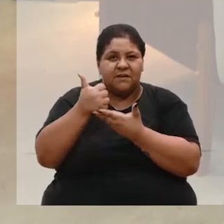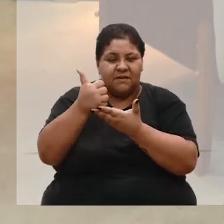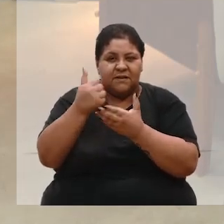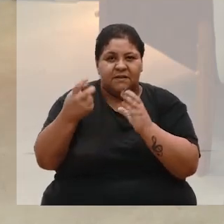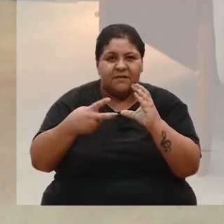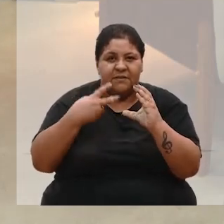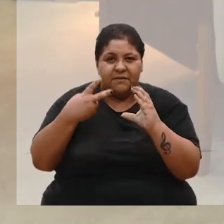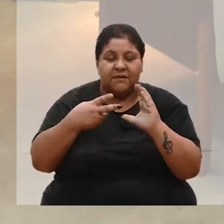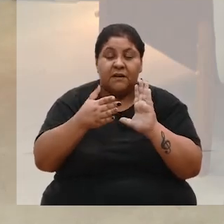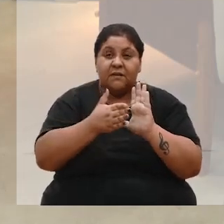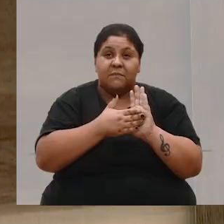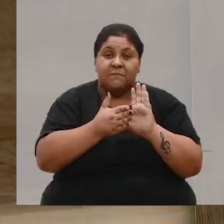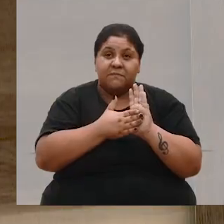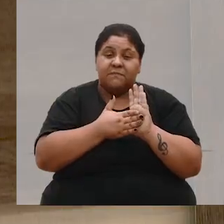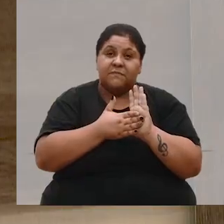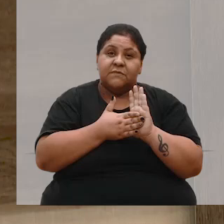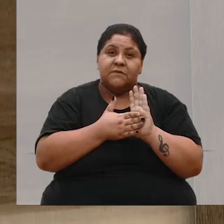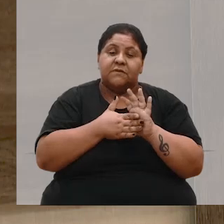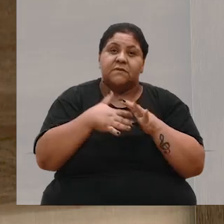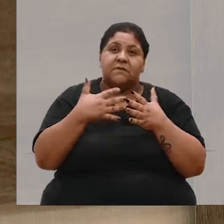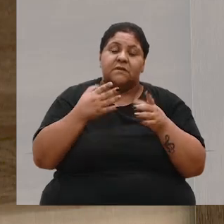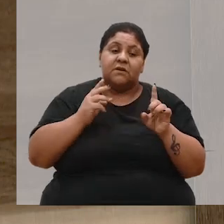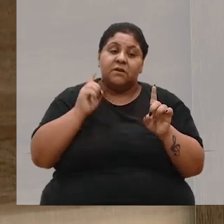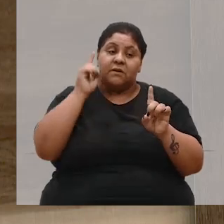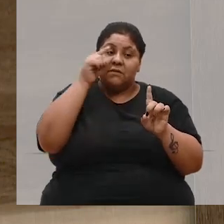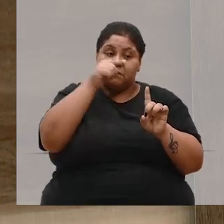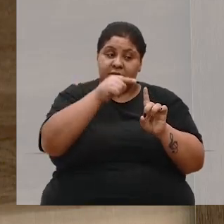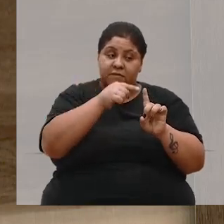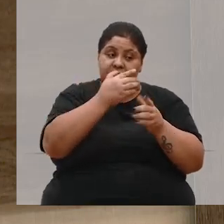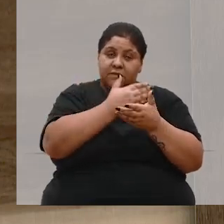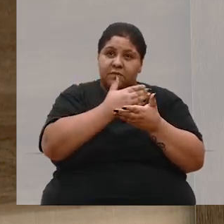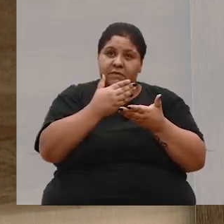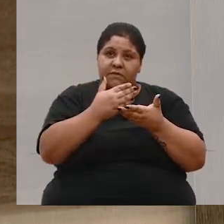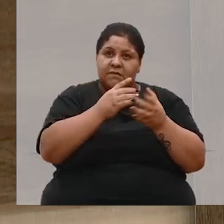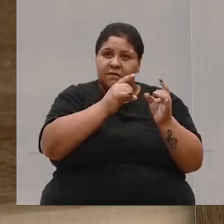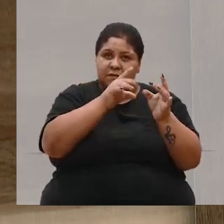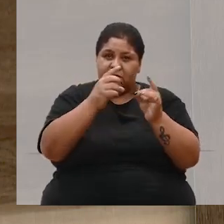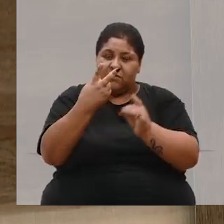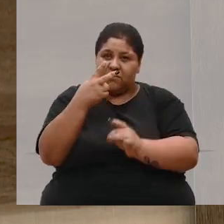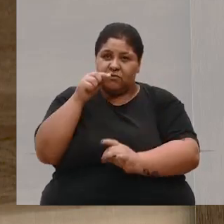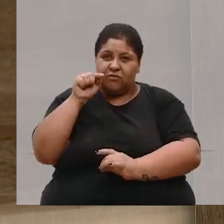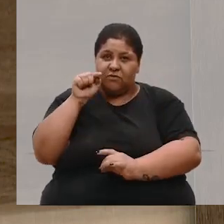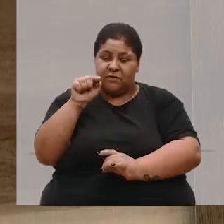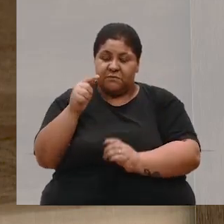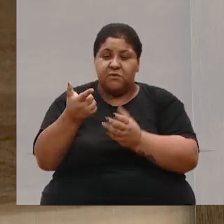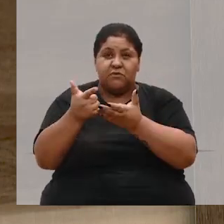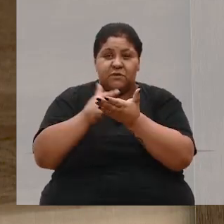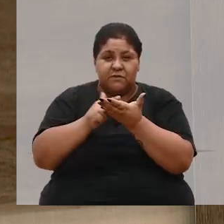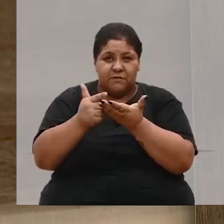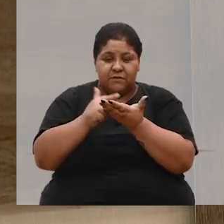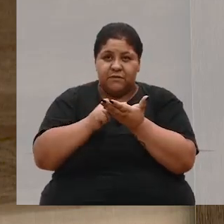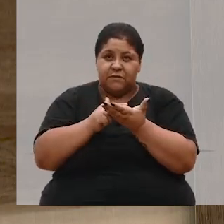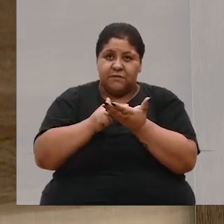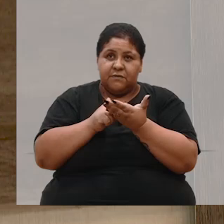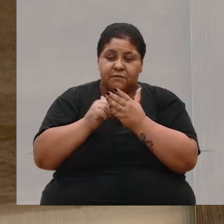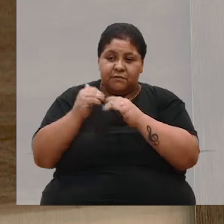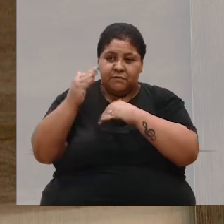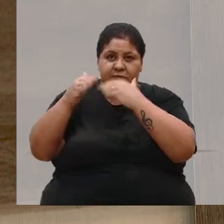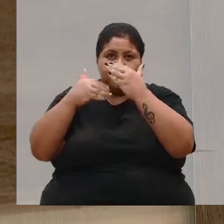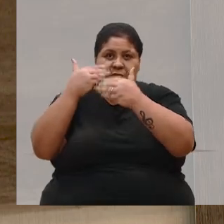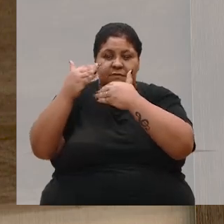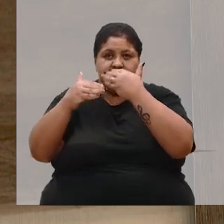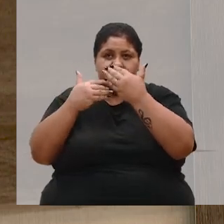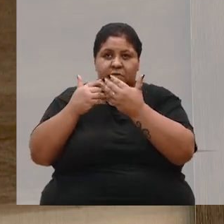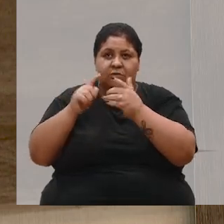esse propósito. Enfim, a meta, então, de comercializar 2.000 exemplares para a construção de uma sede.